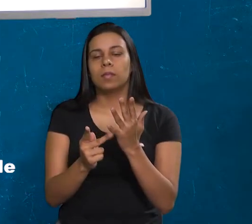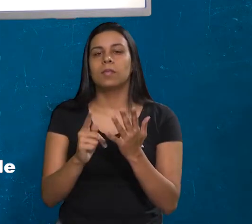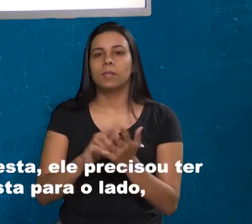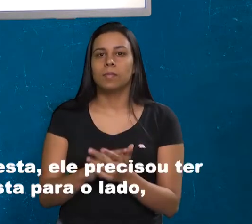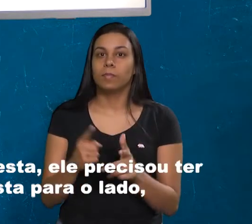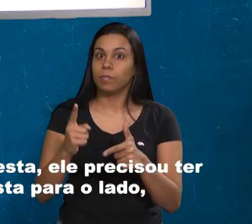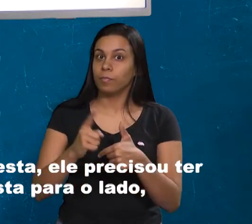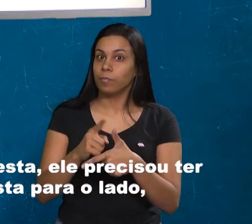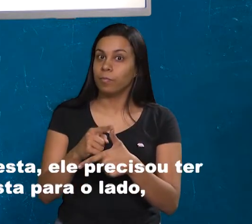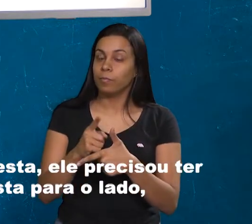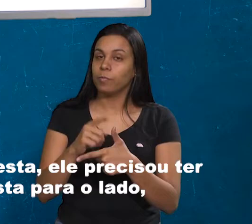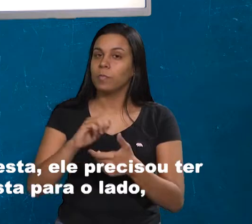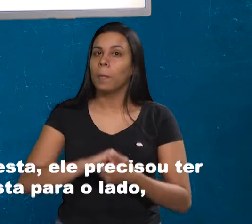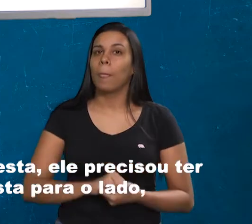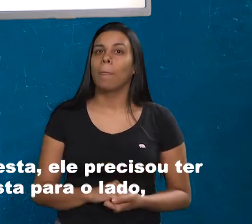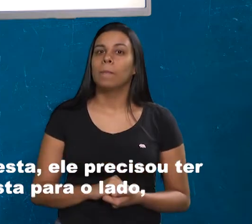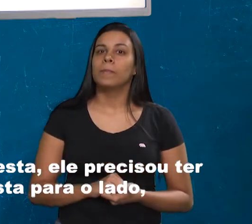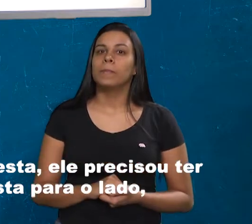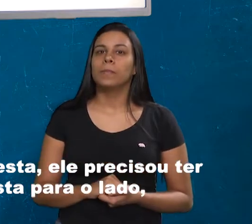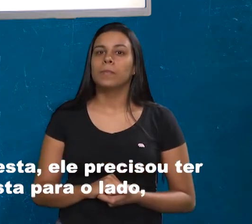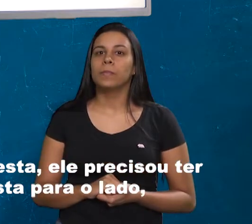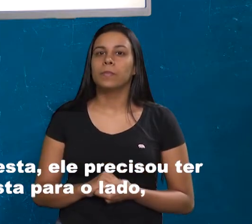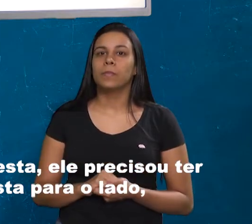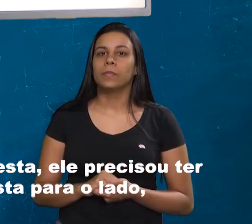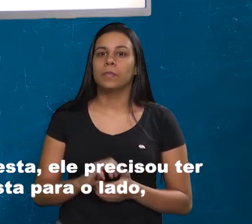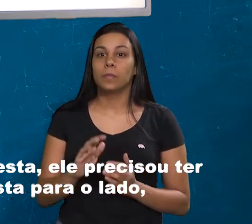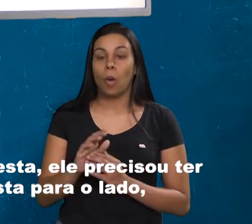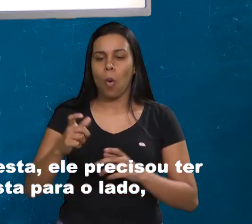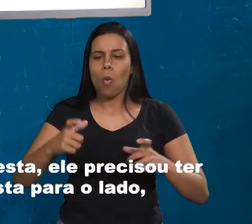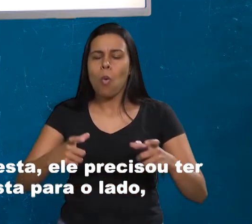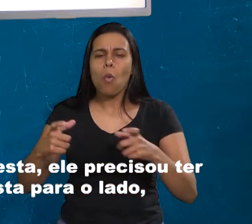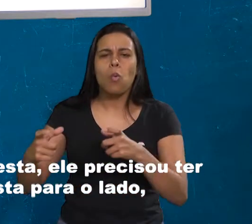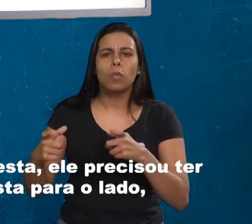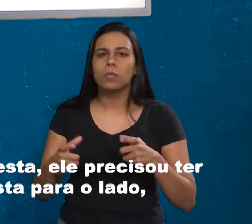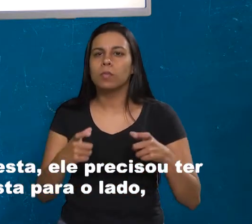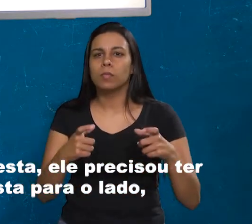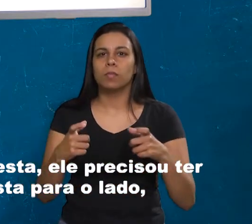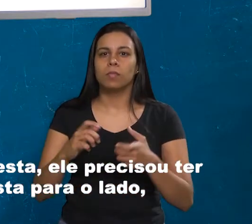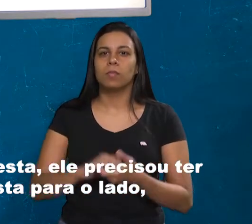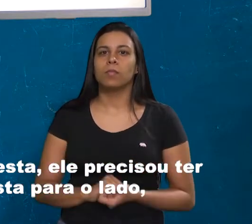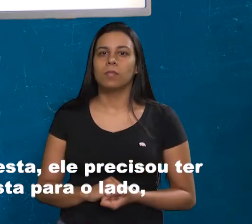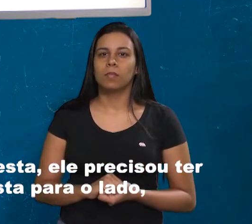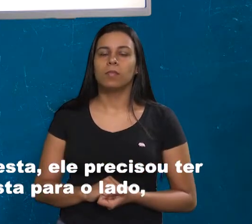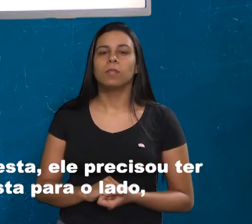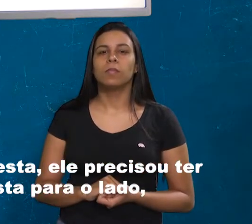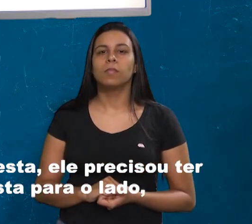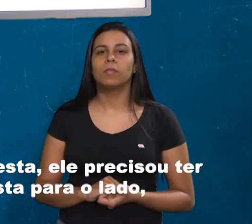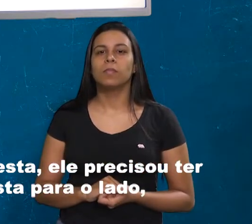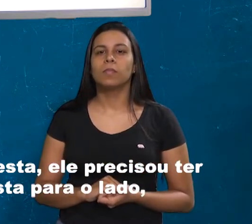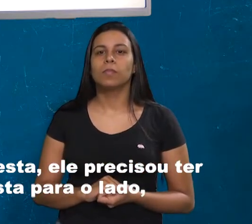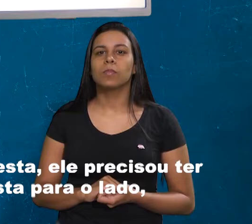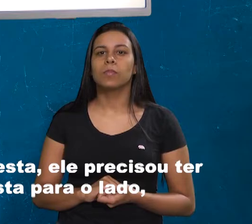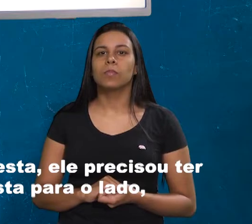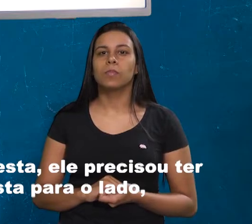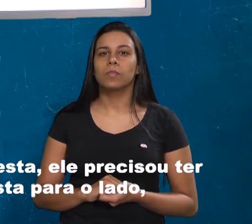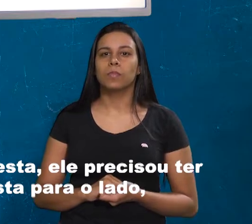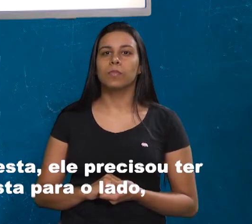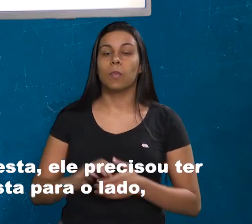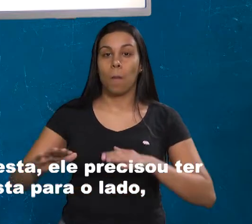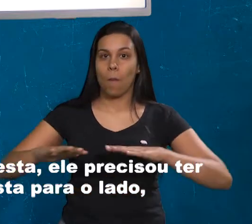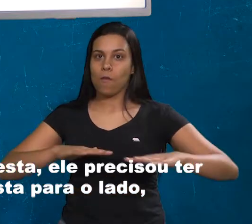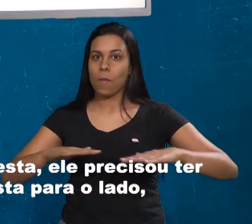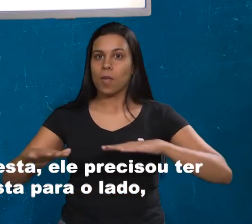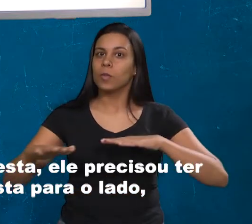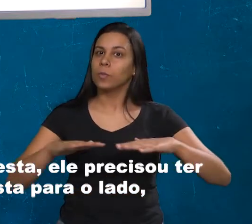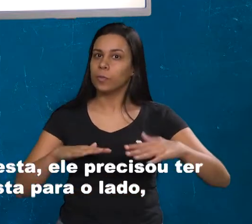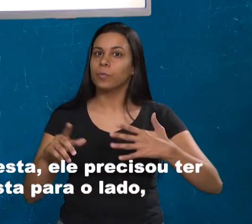de mão, ele precisou ter um ponto de articulação, que é aqui na testa, ele precisou ter um